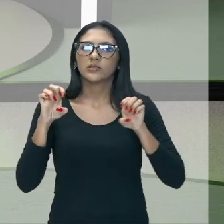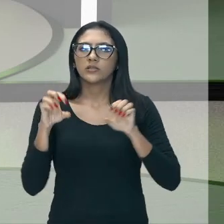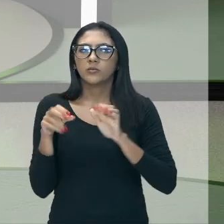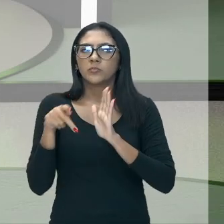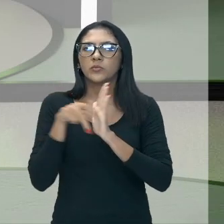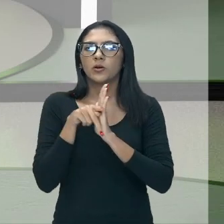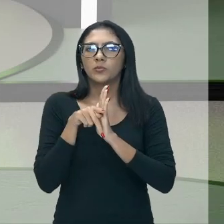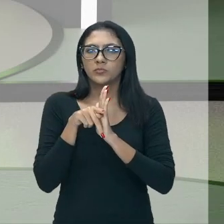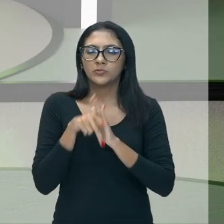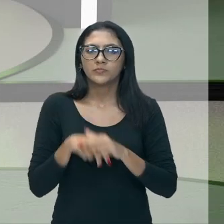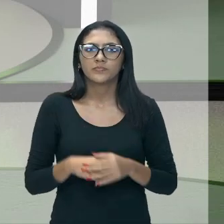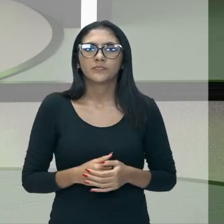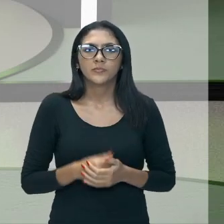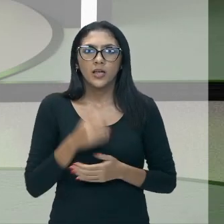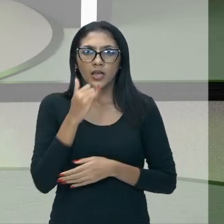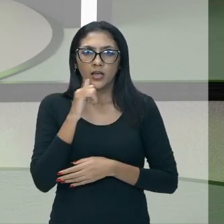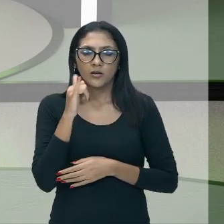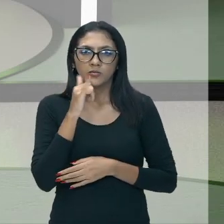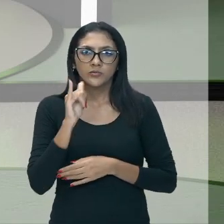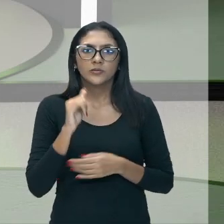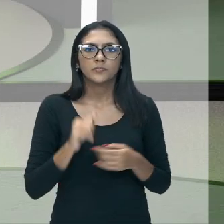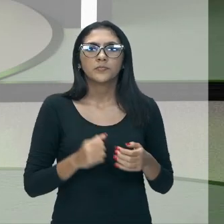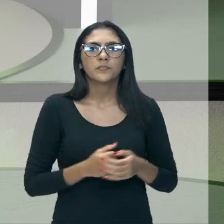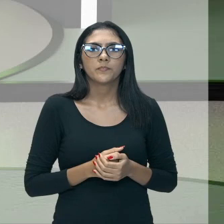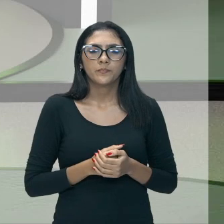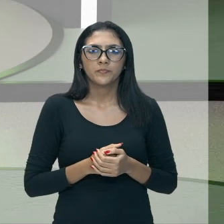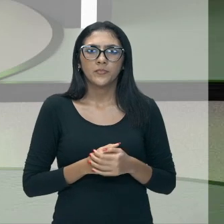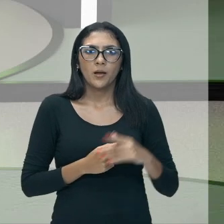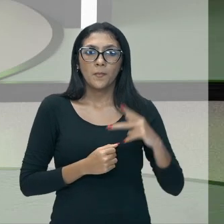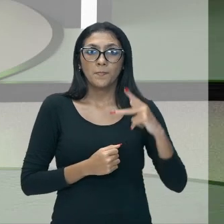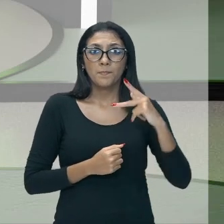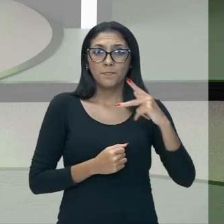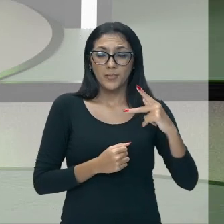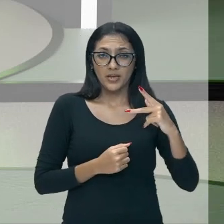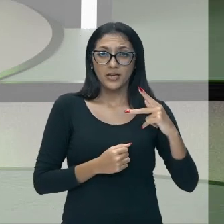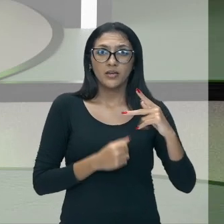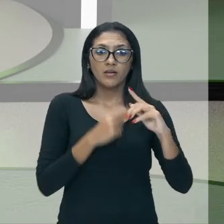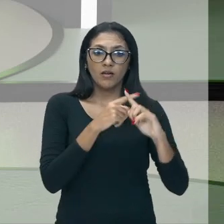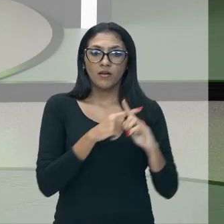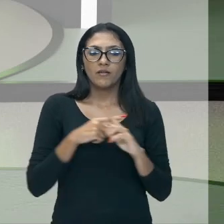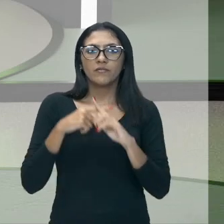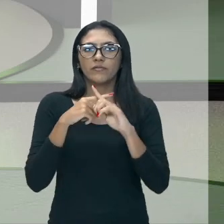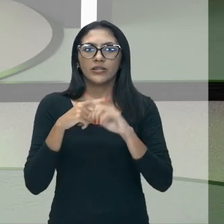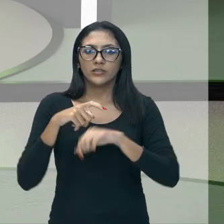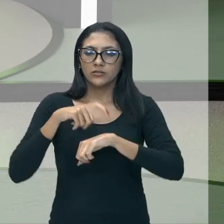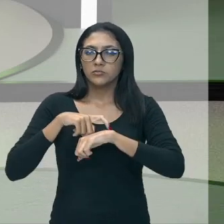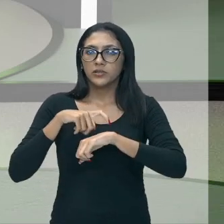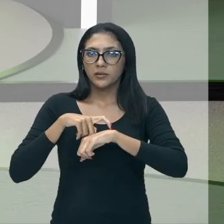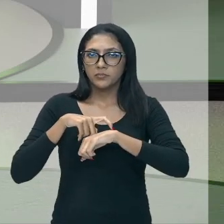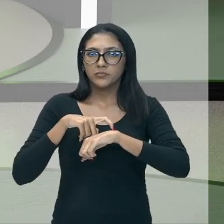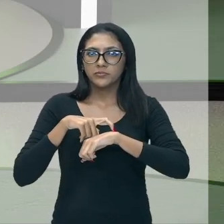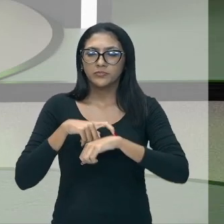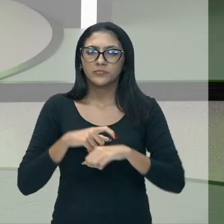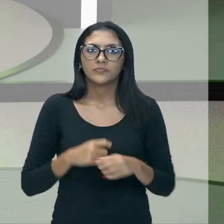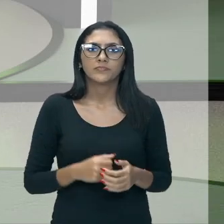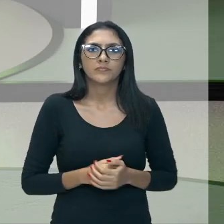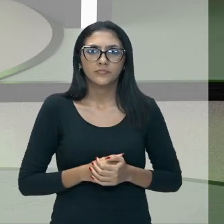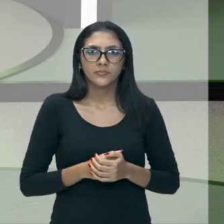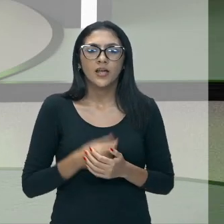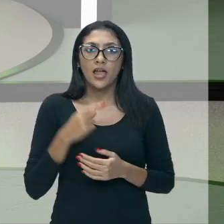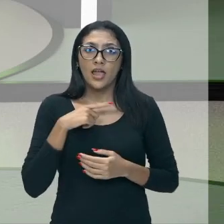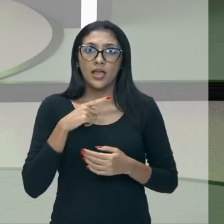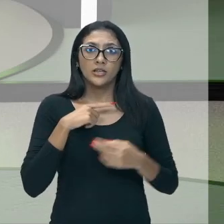vai ser igual a potência vezes o intervalo de tempo. Essas duas grandezas,